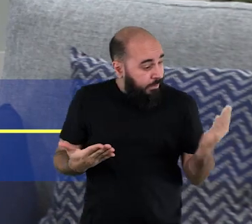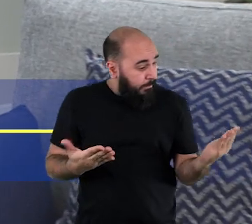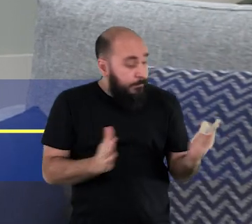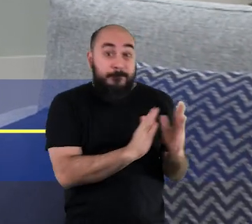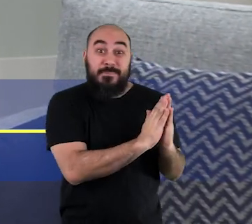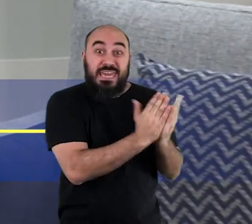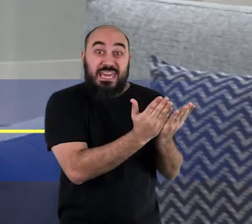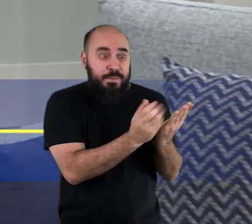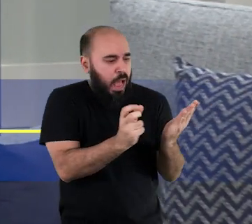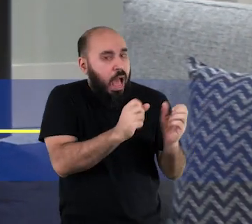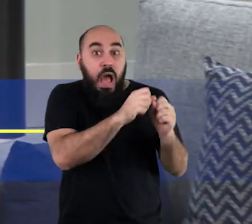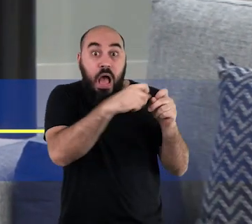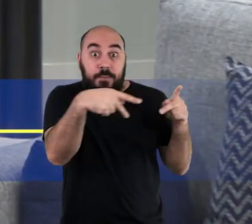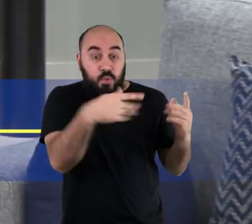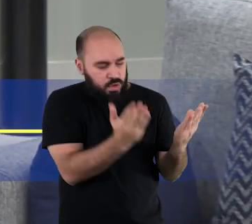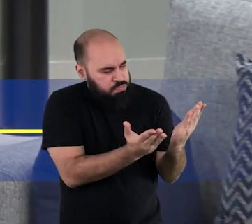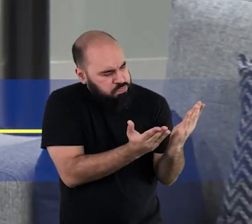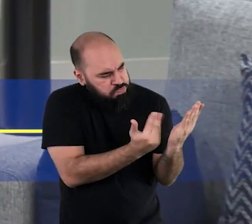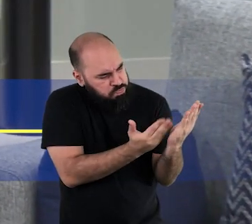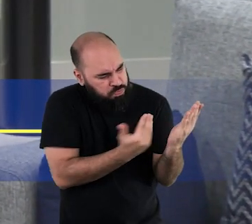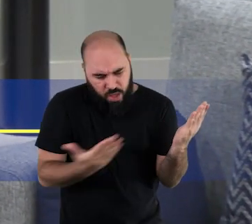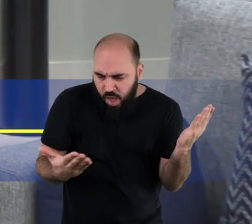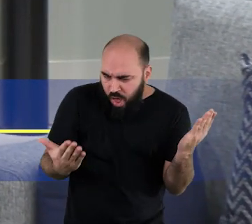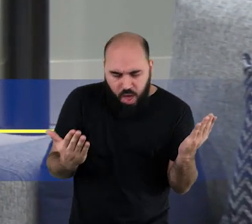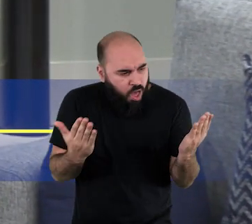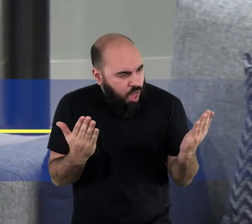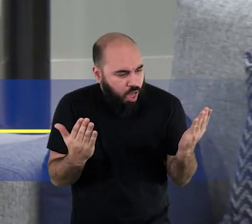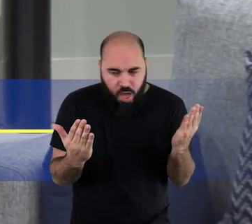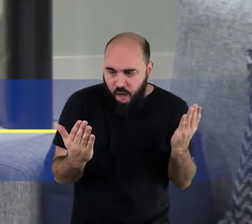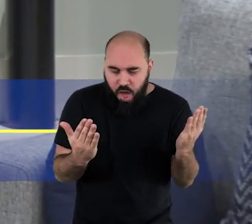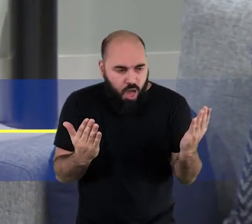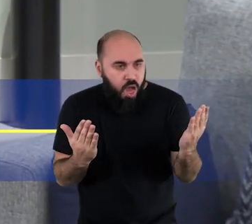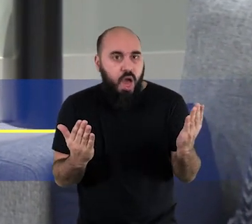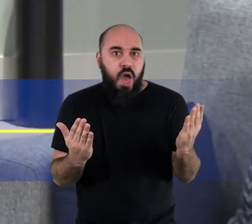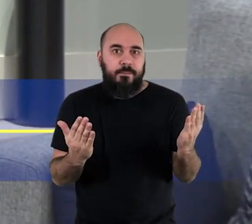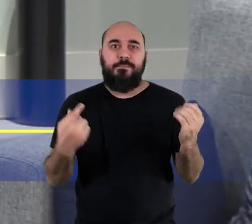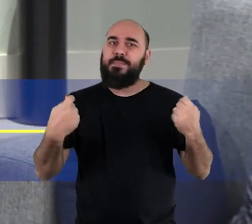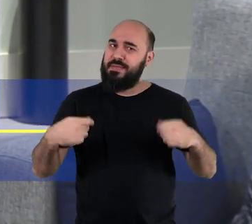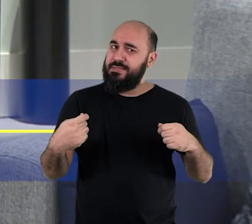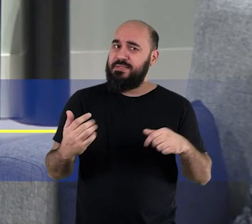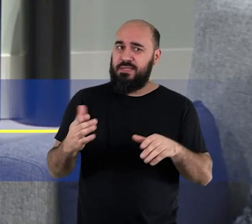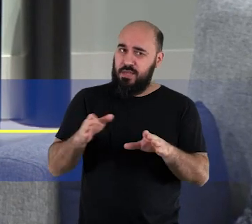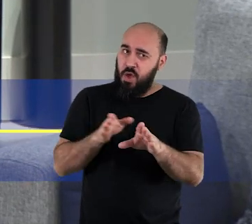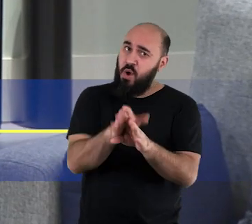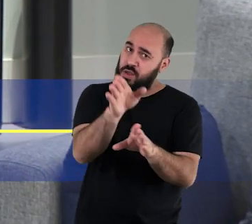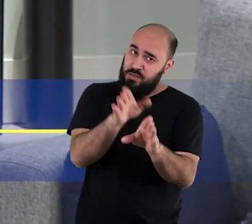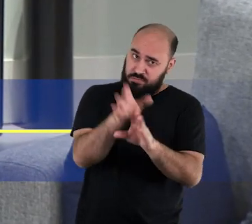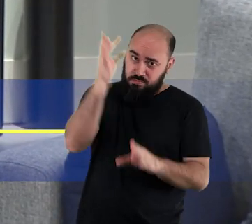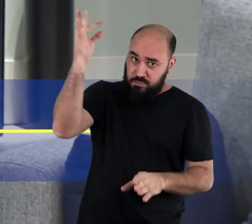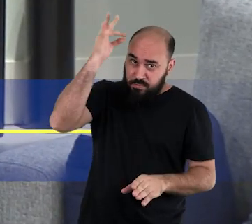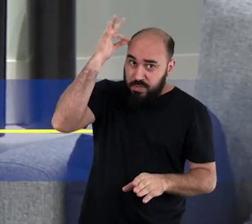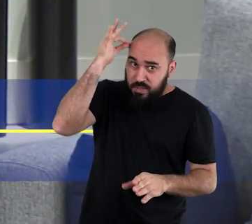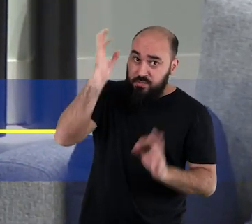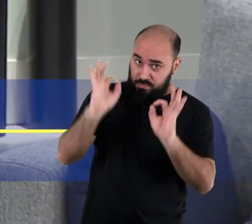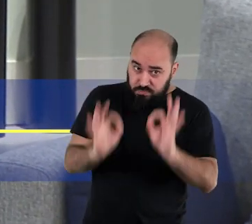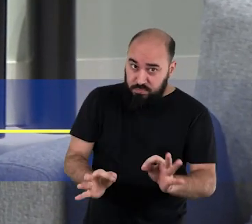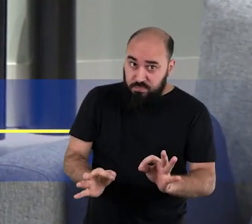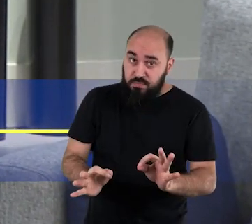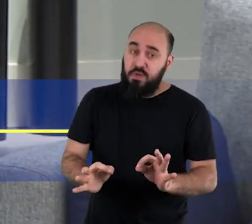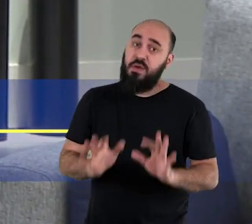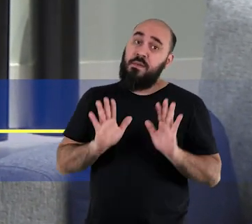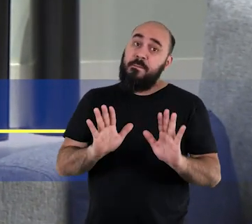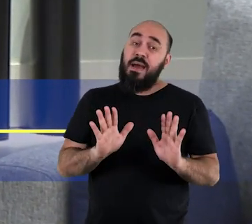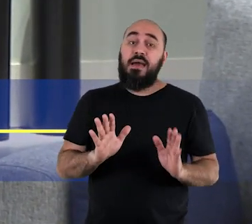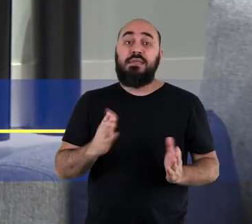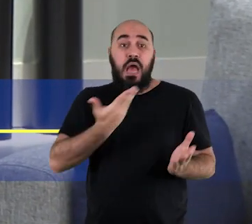livro espetacular. É verdade que para compreendê-lo a gente precisa primeiro da orientação do Espírito Santo, mas se tivermos